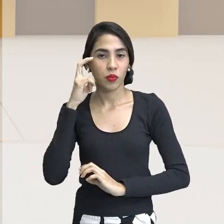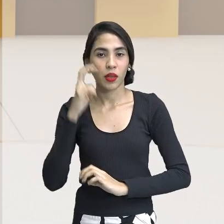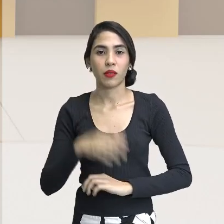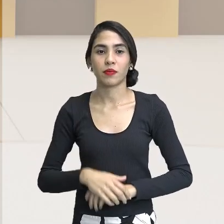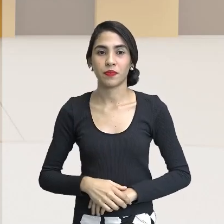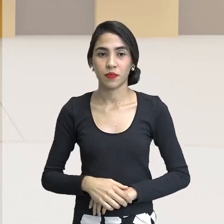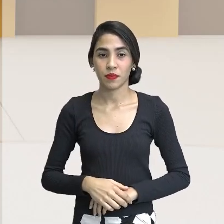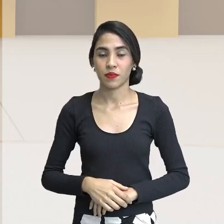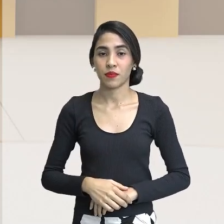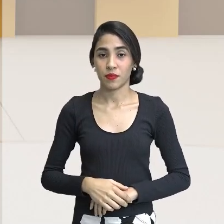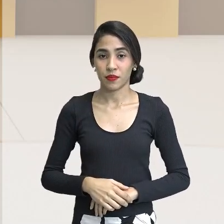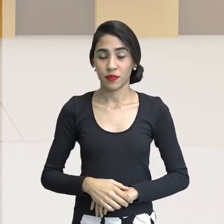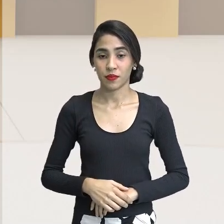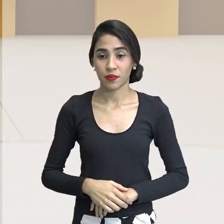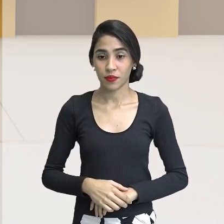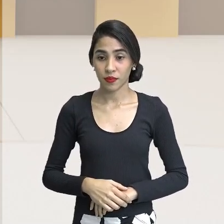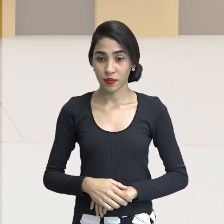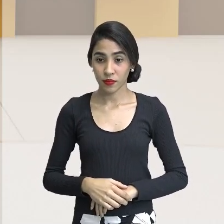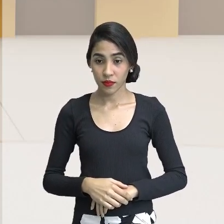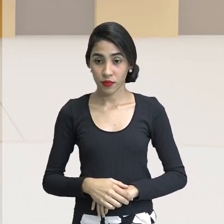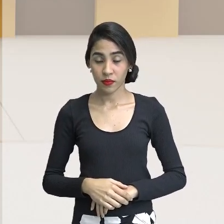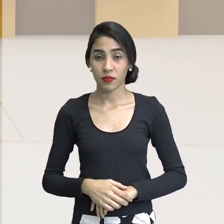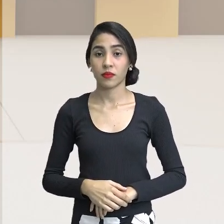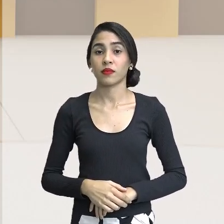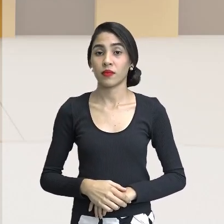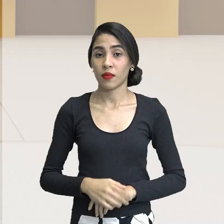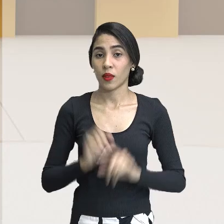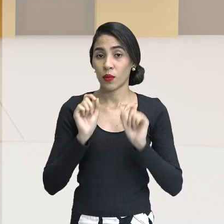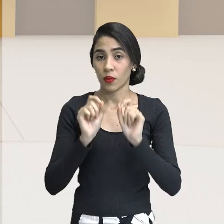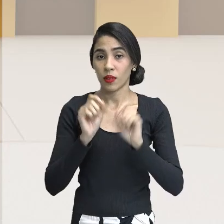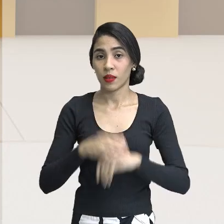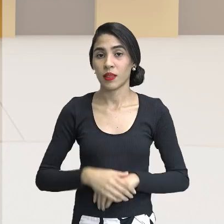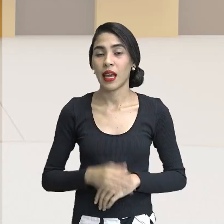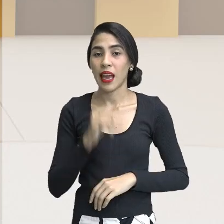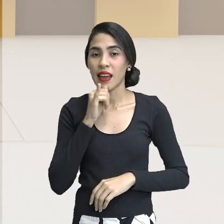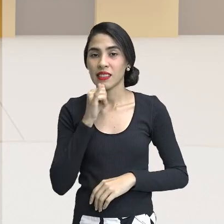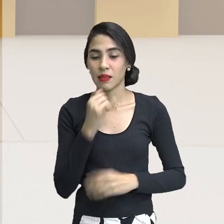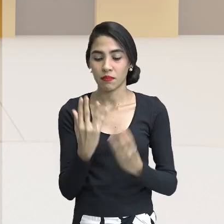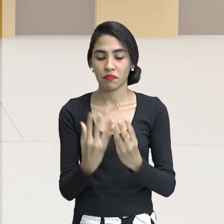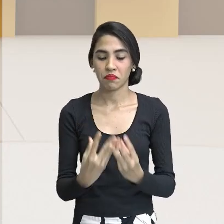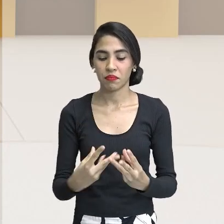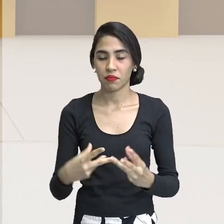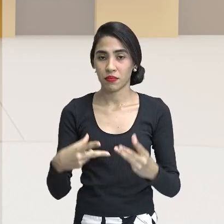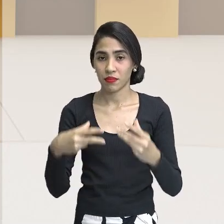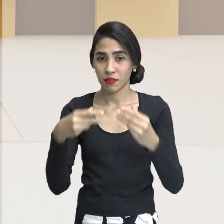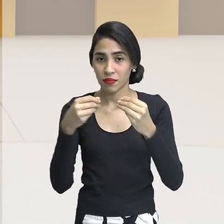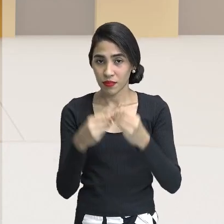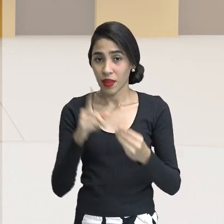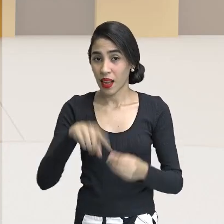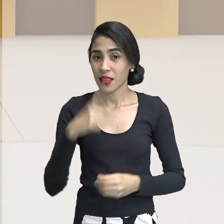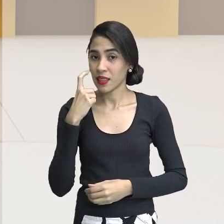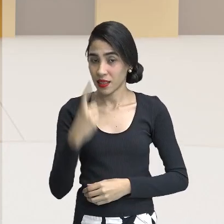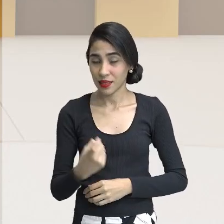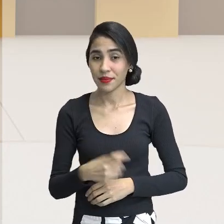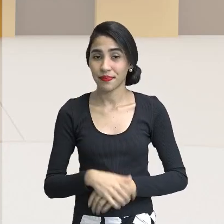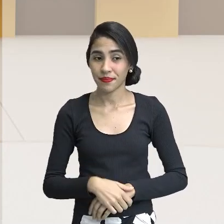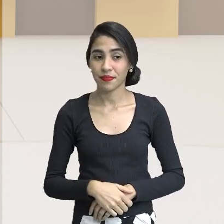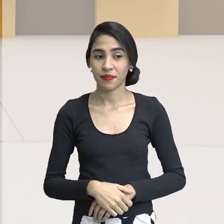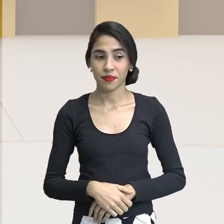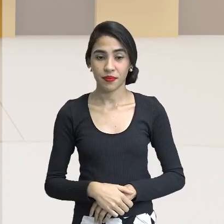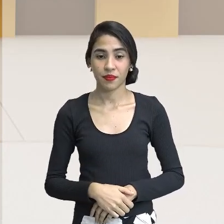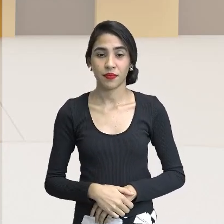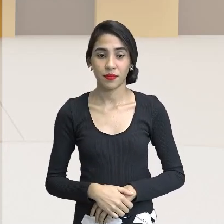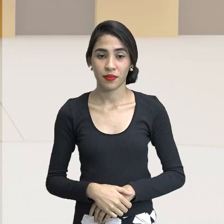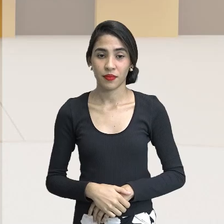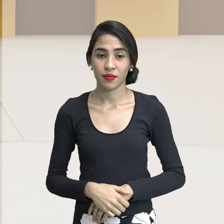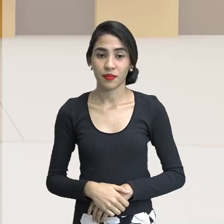daquelas pessoas e daquele povo, fazendo com que eles deixem de existir. É muito interessante isso, não é, professora? É